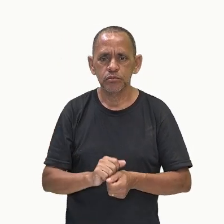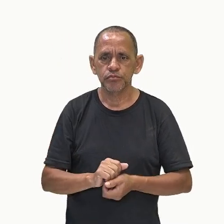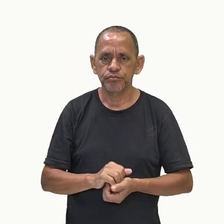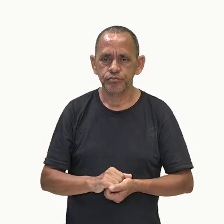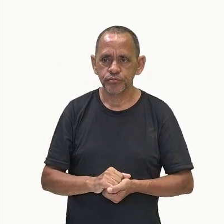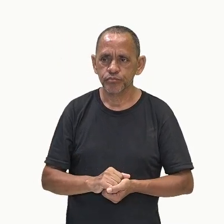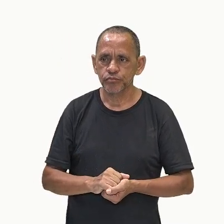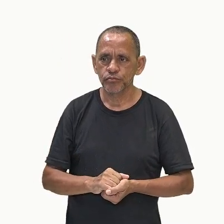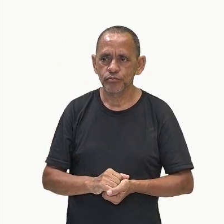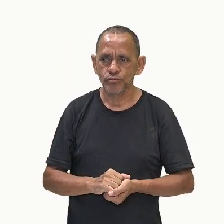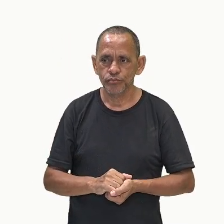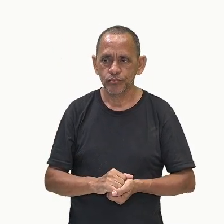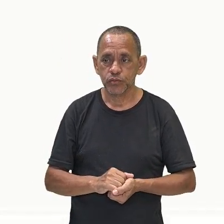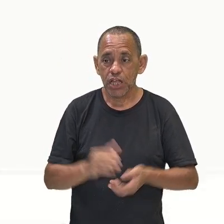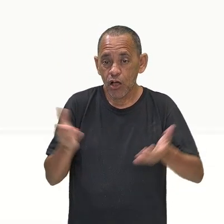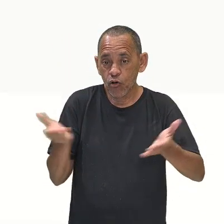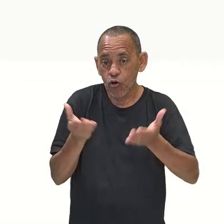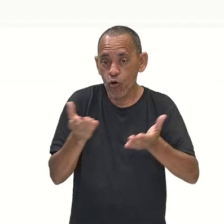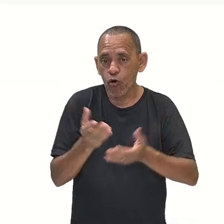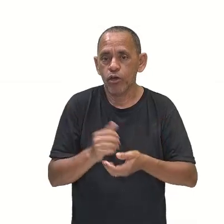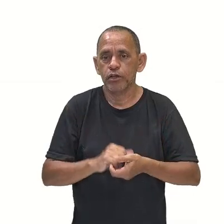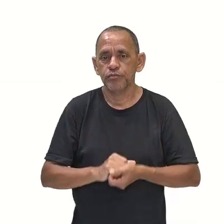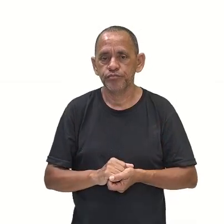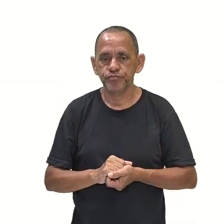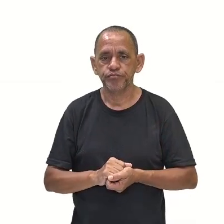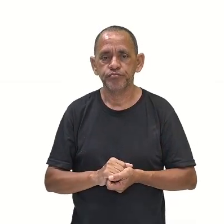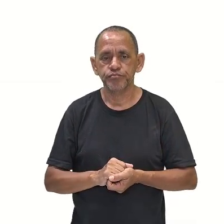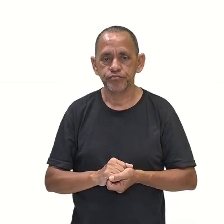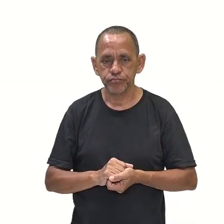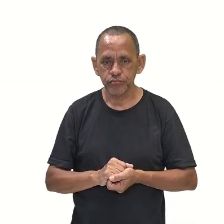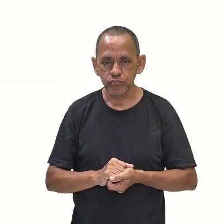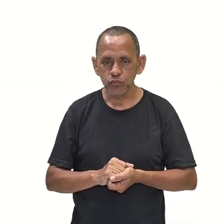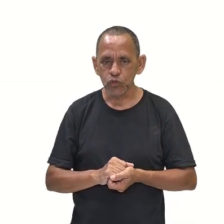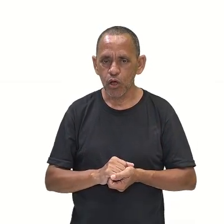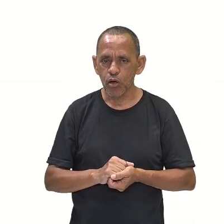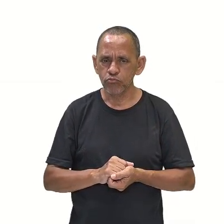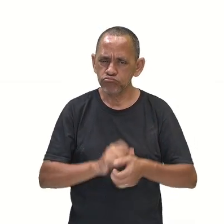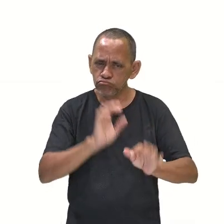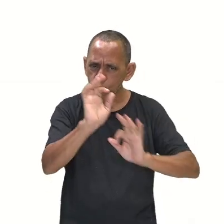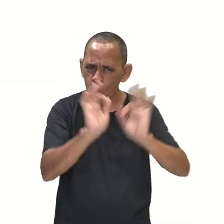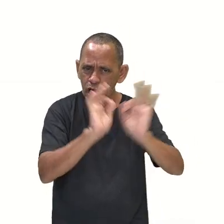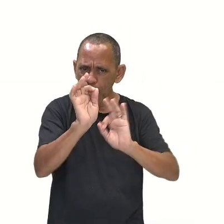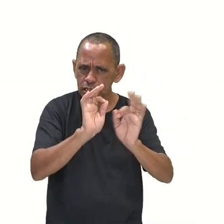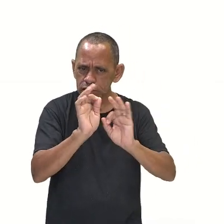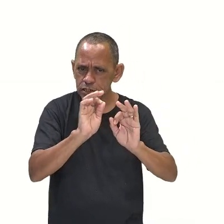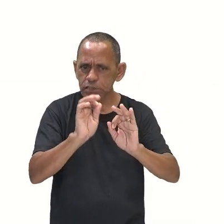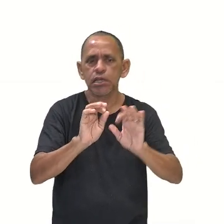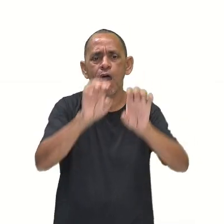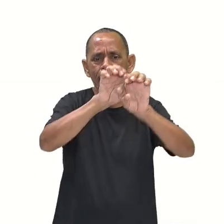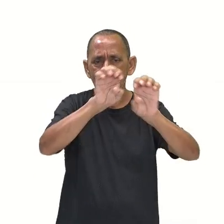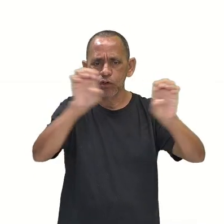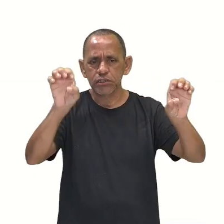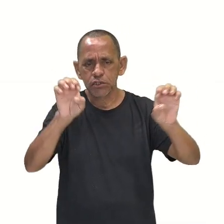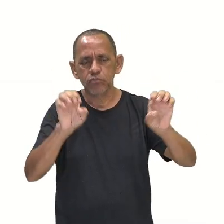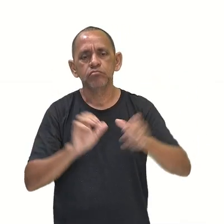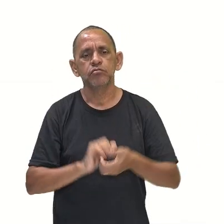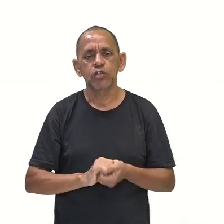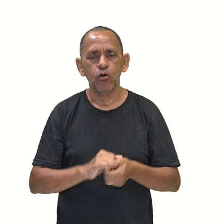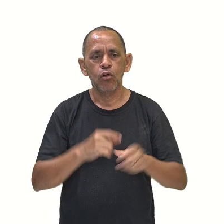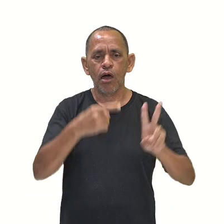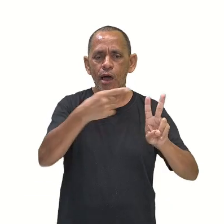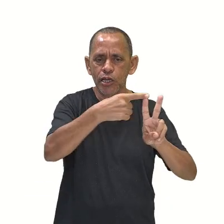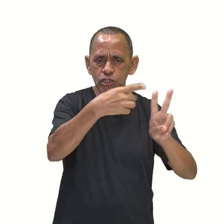O que é que nós vamos fazer aqui? Nós vamos pegar aqui o nosso raiz de 45, que é o